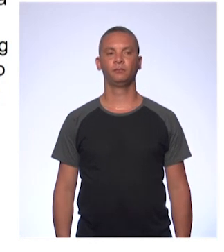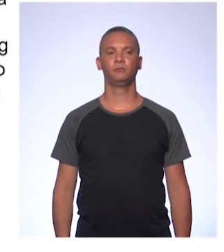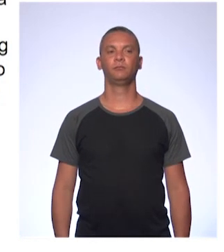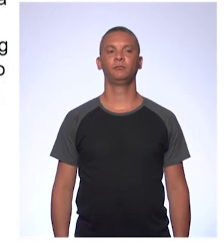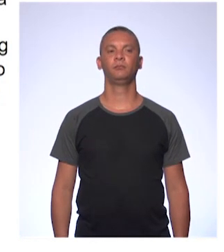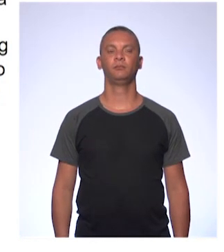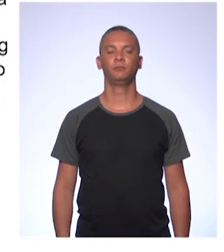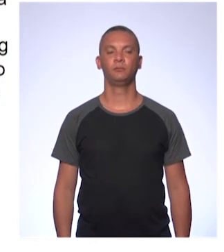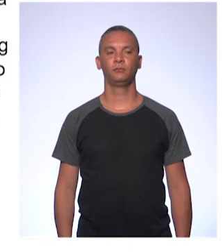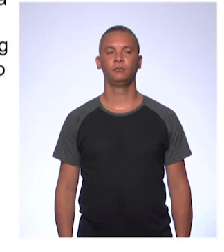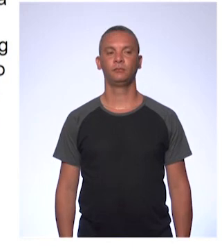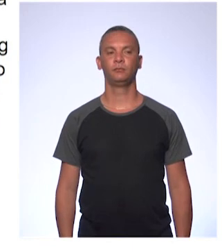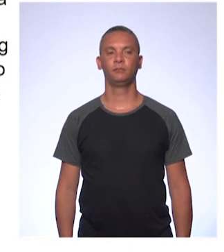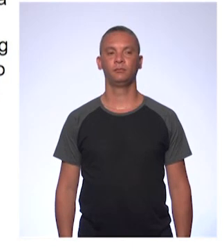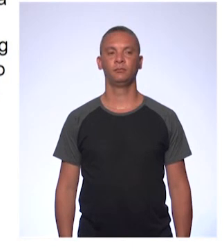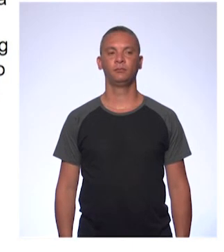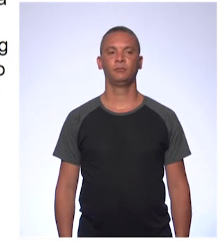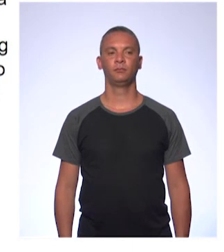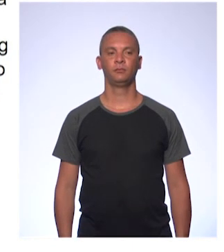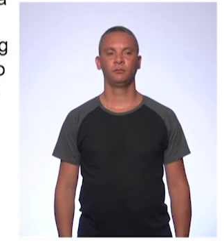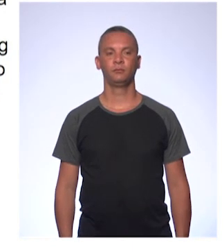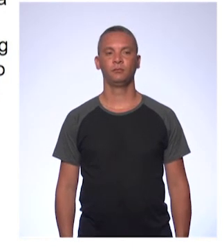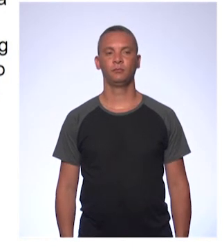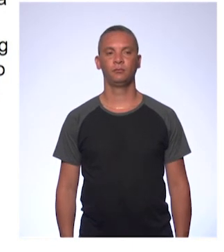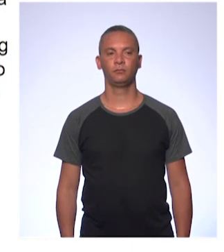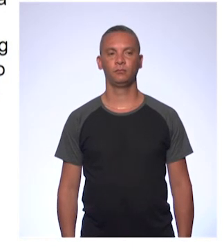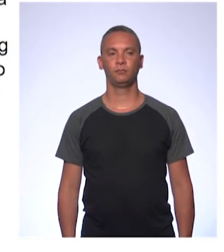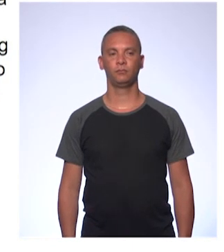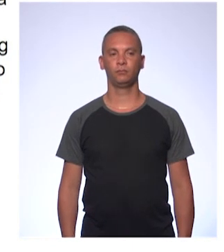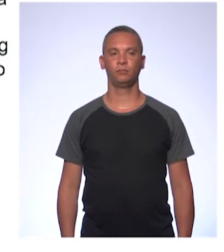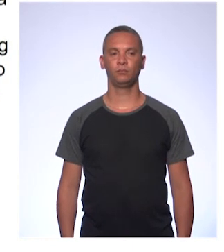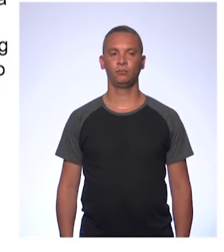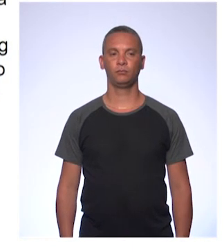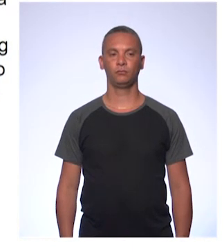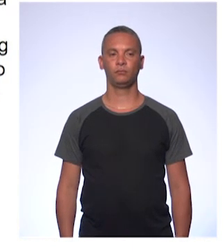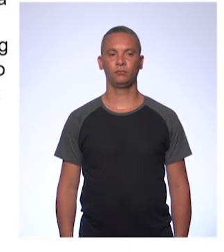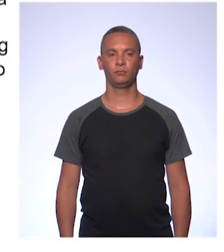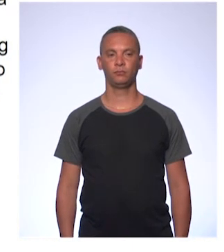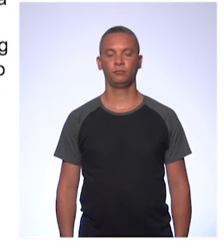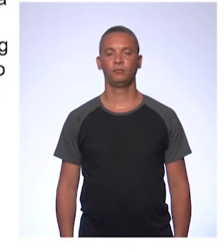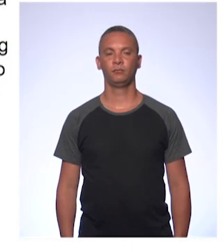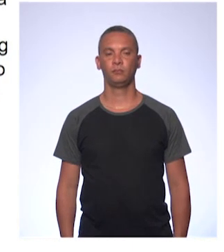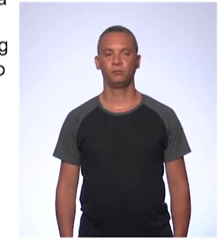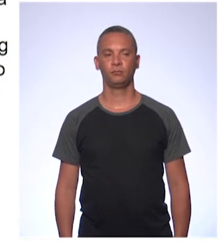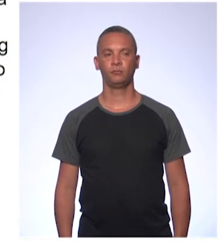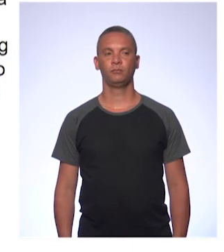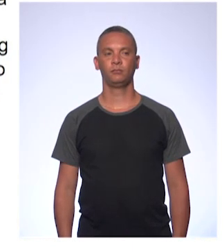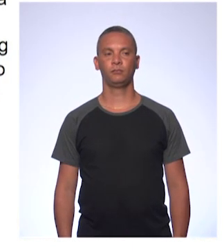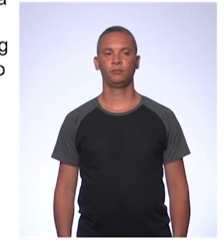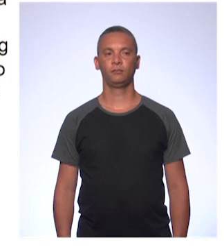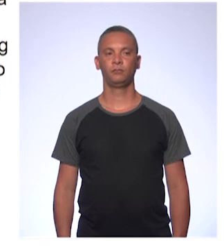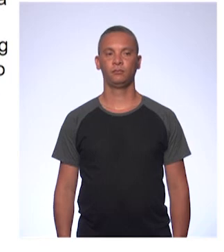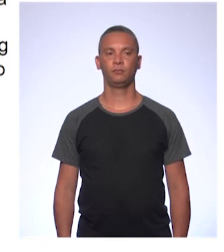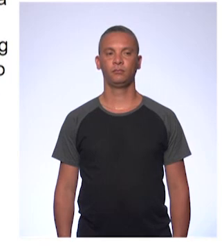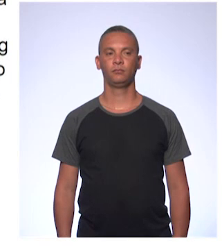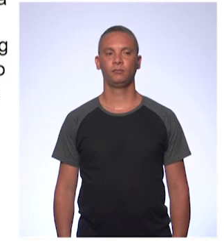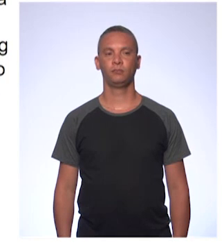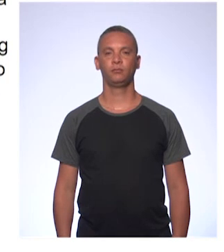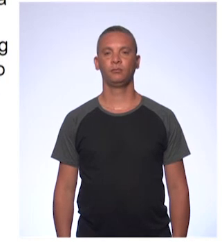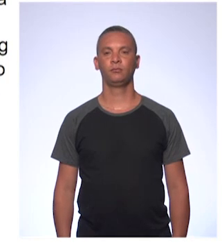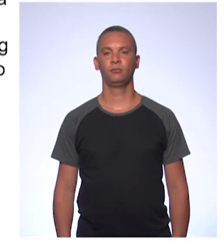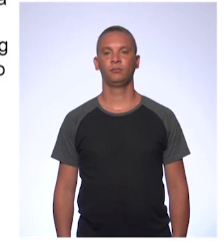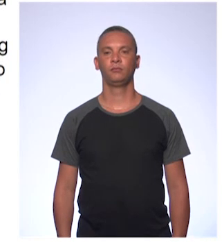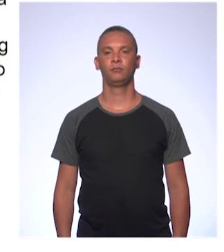utiliza tanto para referirse al polvo que se produce en la